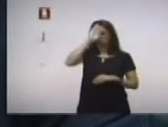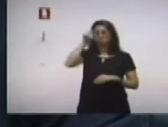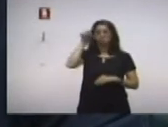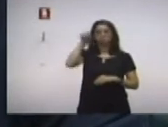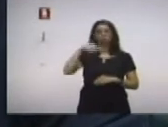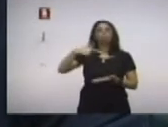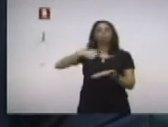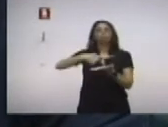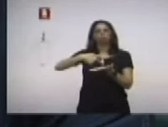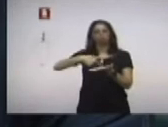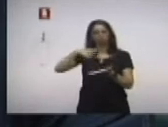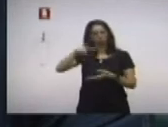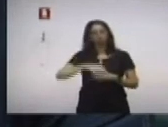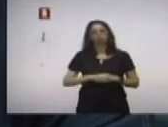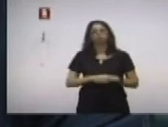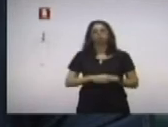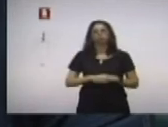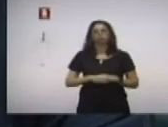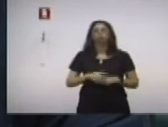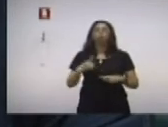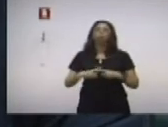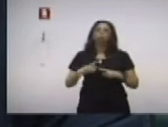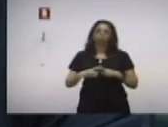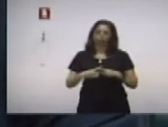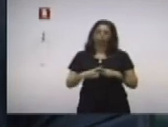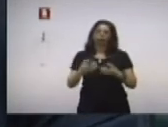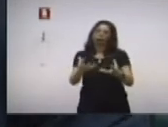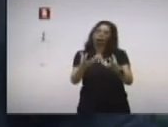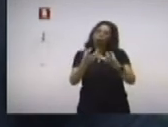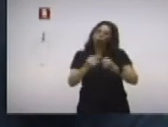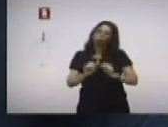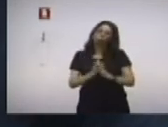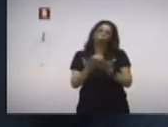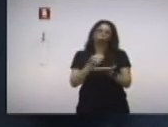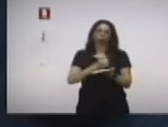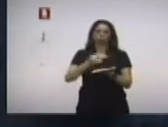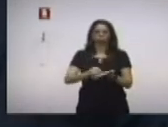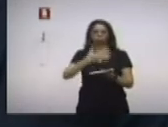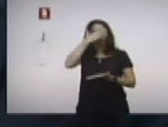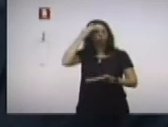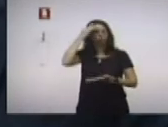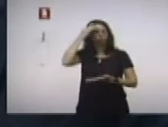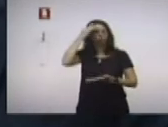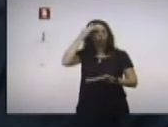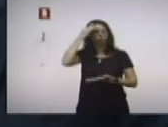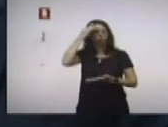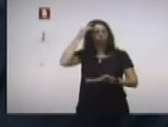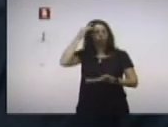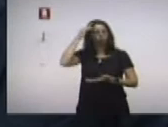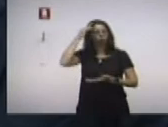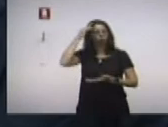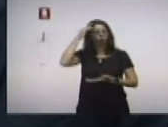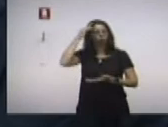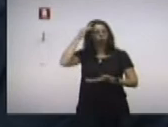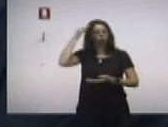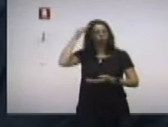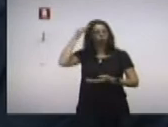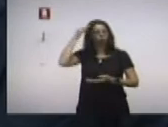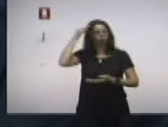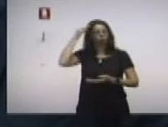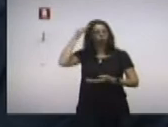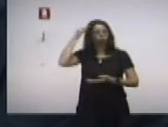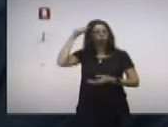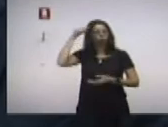dê prioridade a mão de obra da cidade e para isso a gente tem que ir buscar os